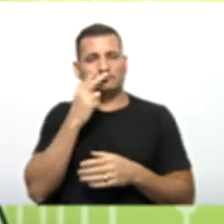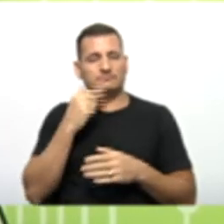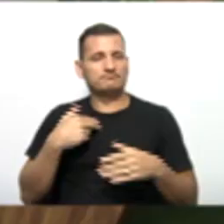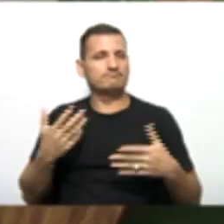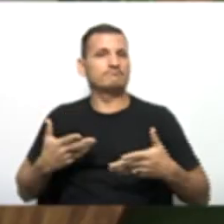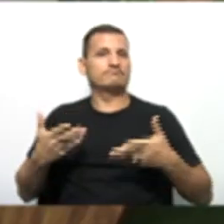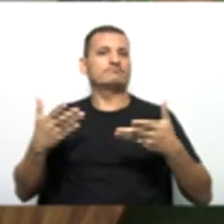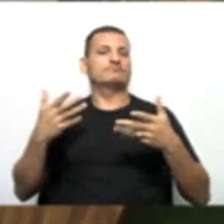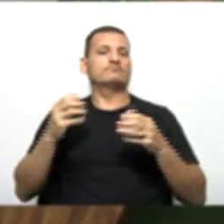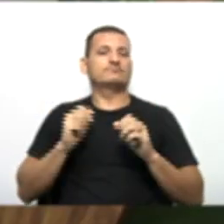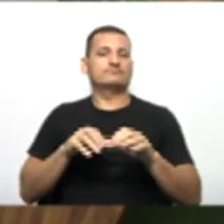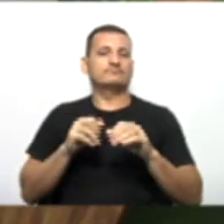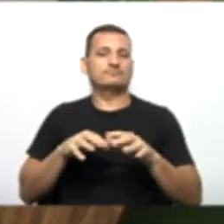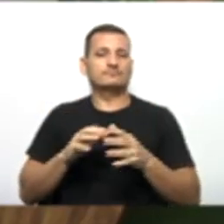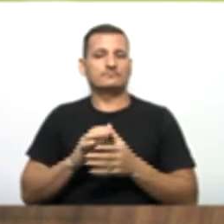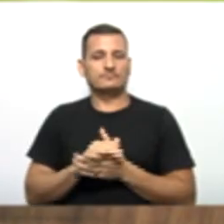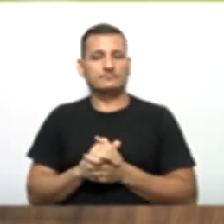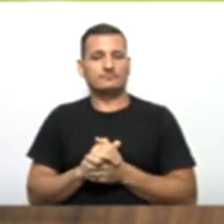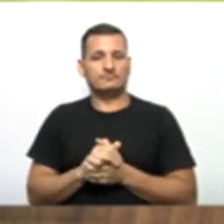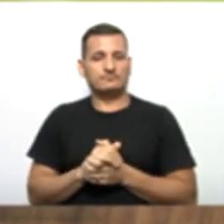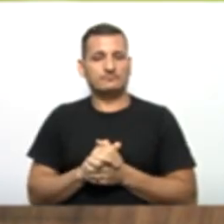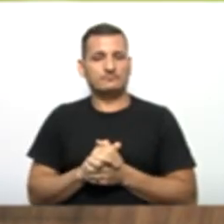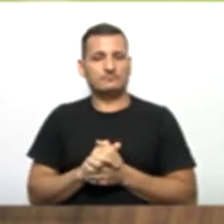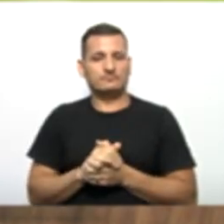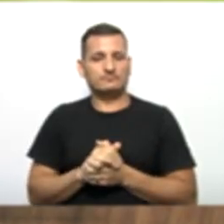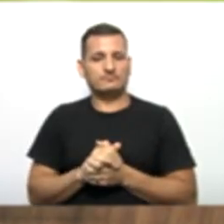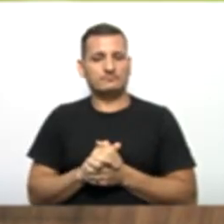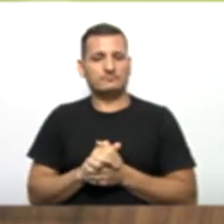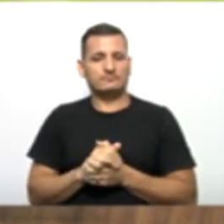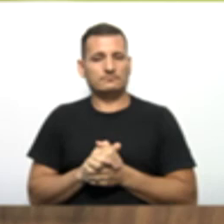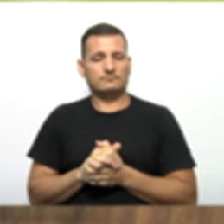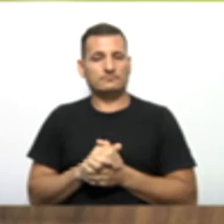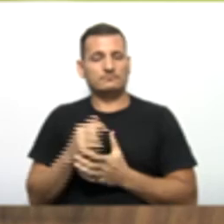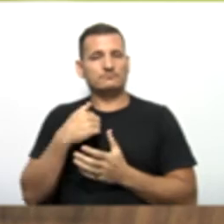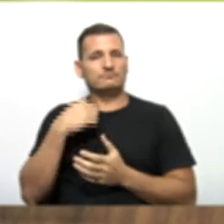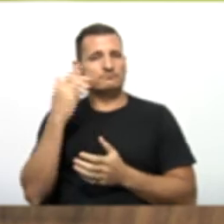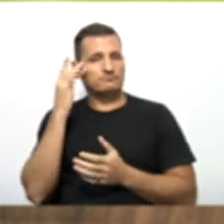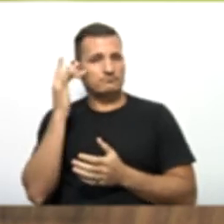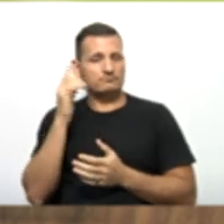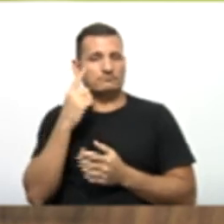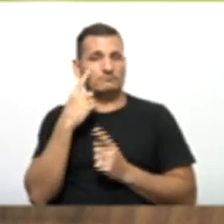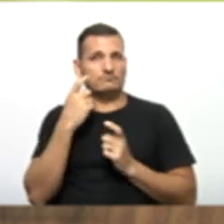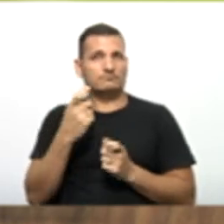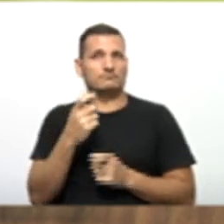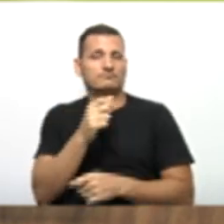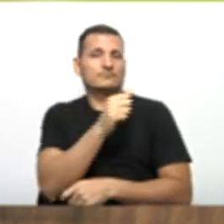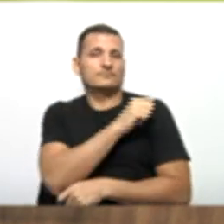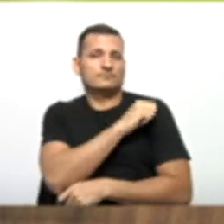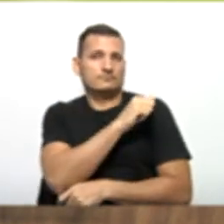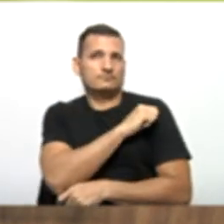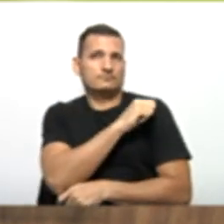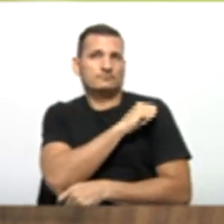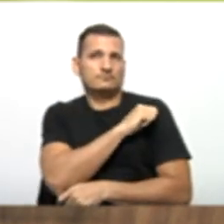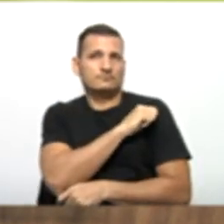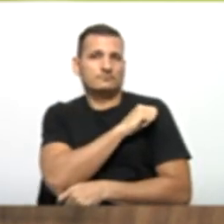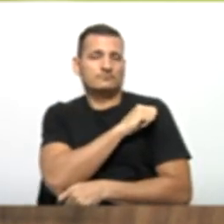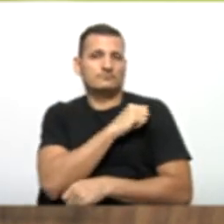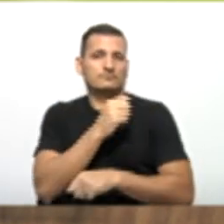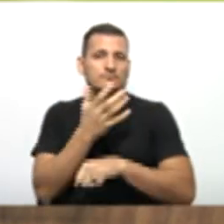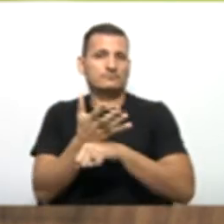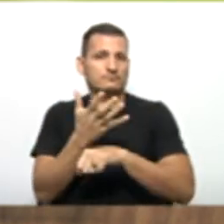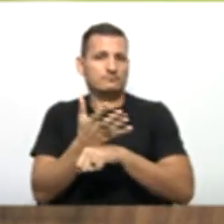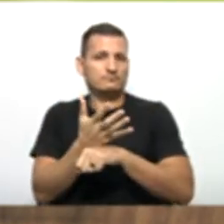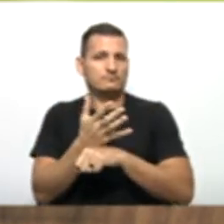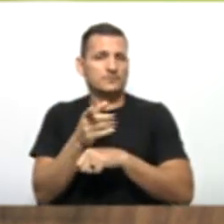e com certeza eu achei muito interessante a participação dos alunos aqui na nossa disciplina porque é sinal que estão